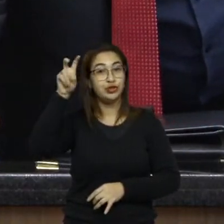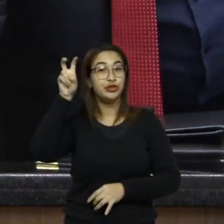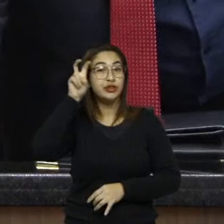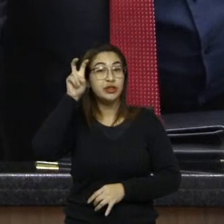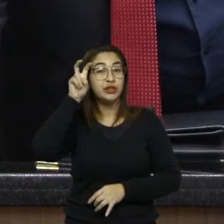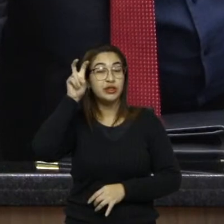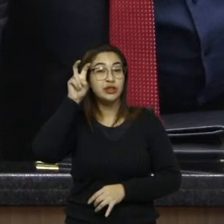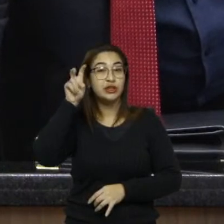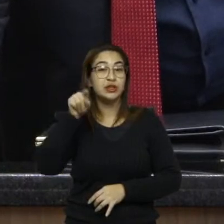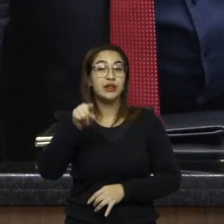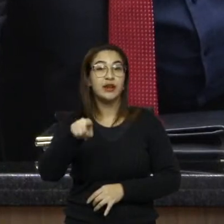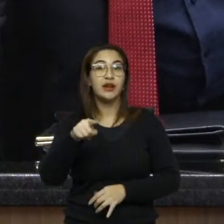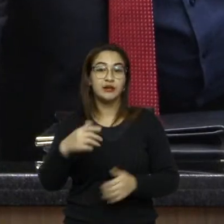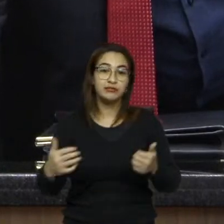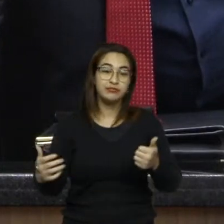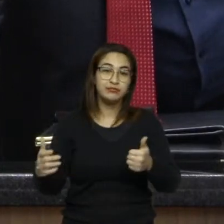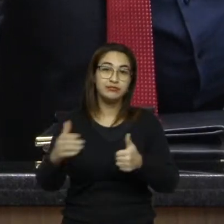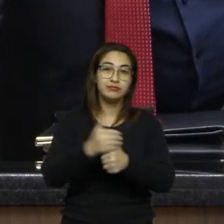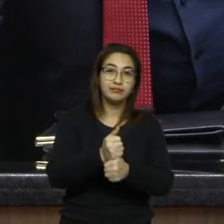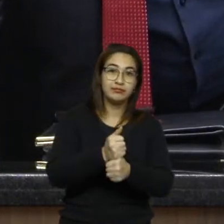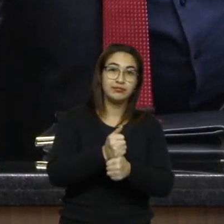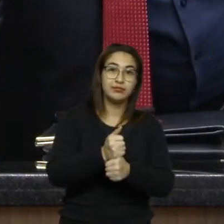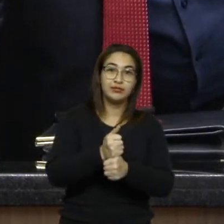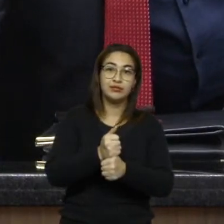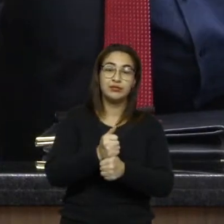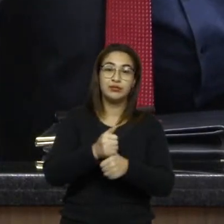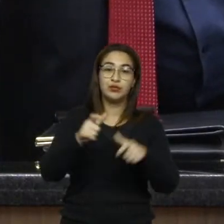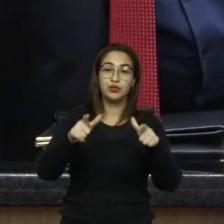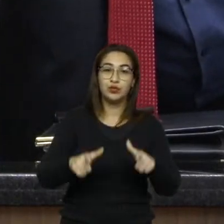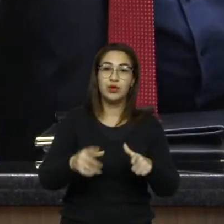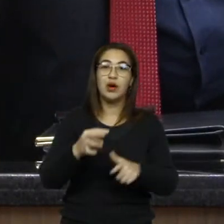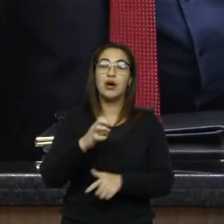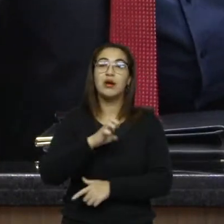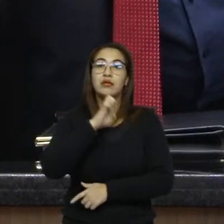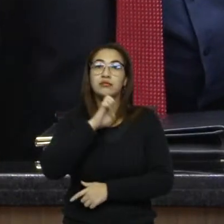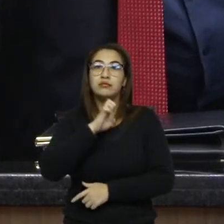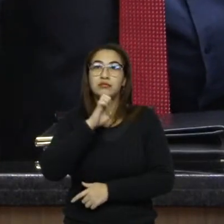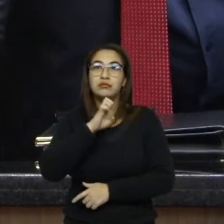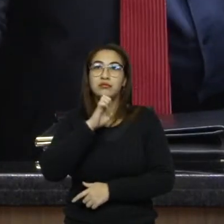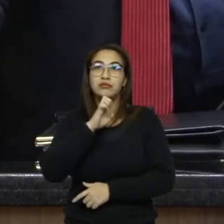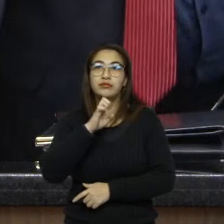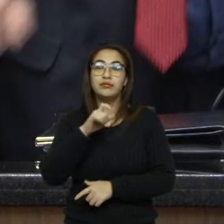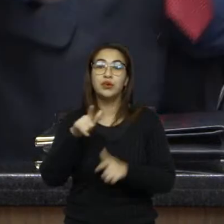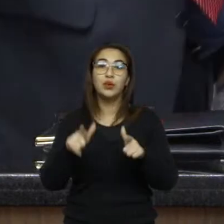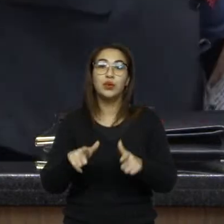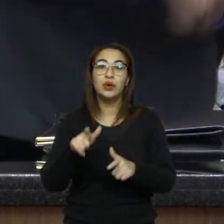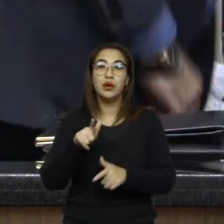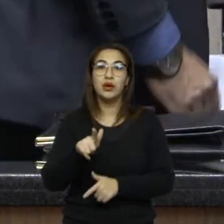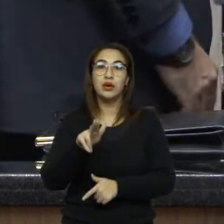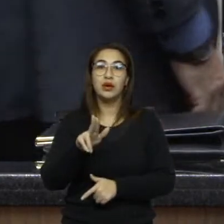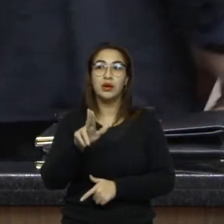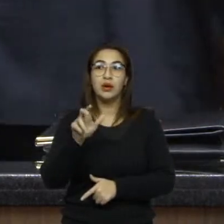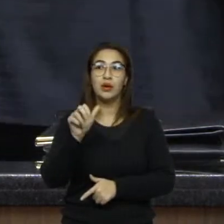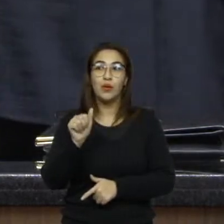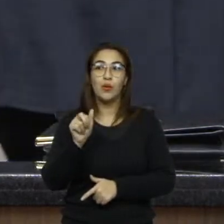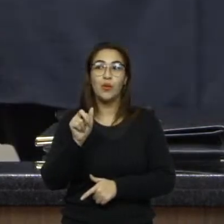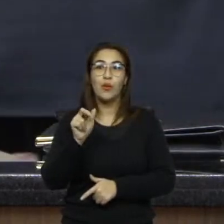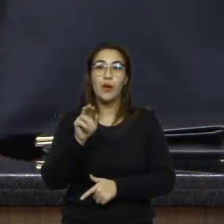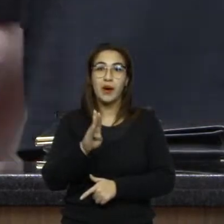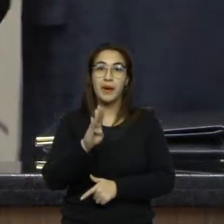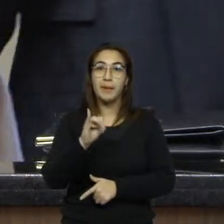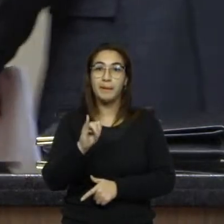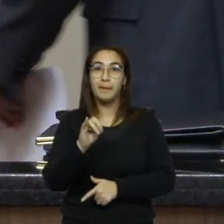no lugar do deputado Felipe Estevão por um período aqui, e Guabiruba terá o seu